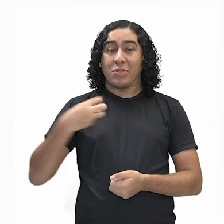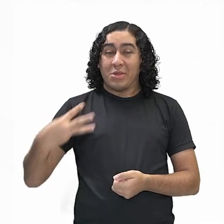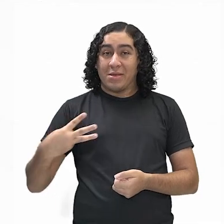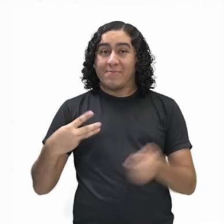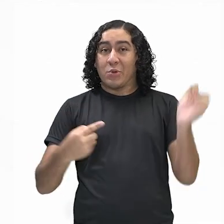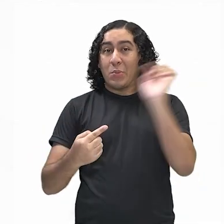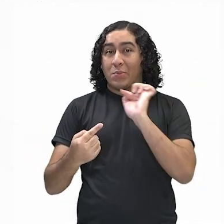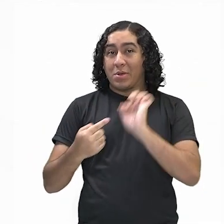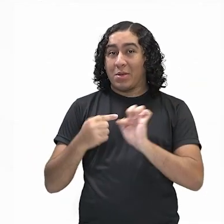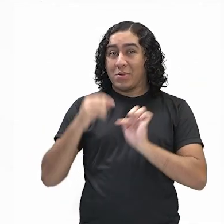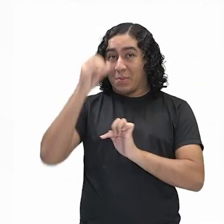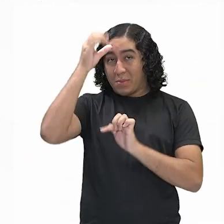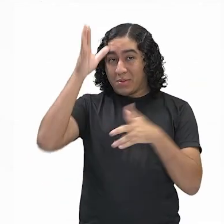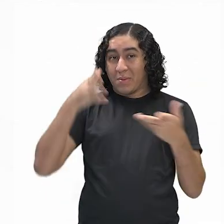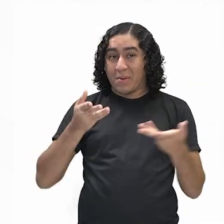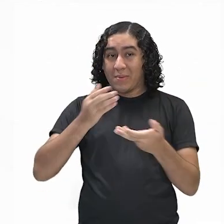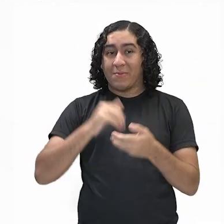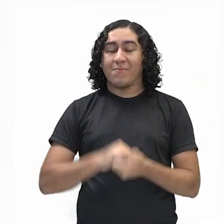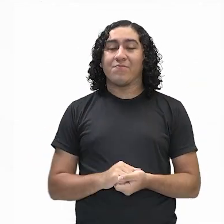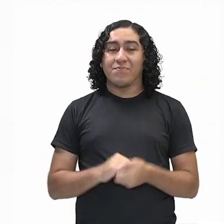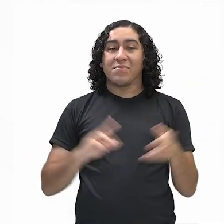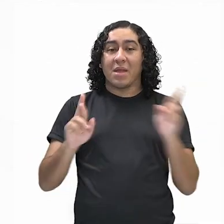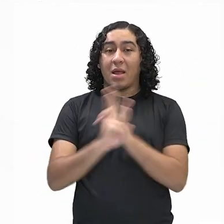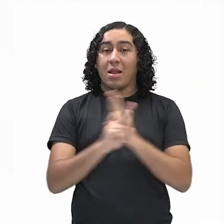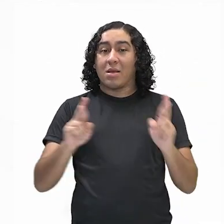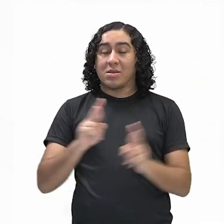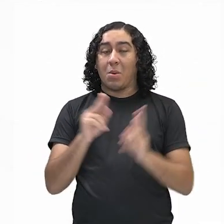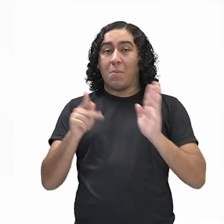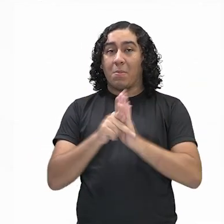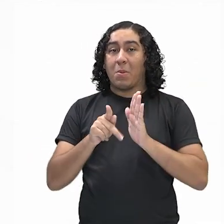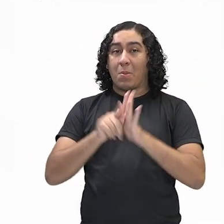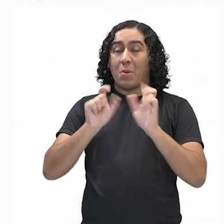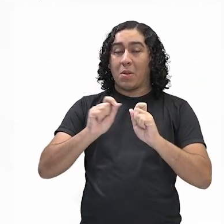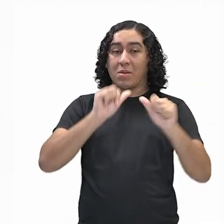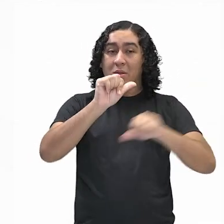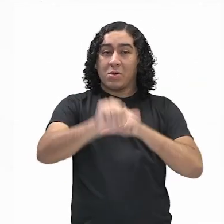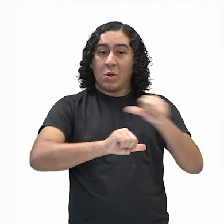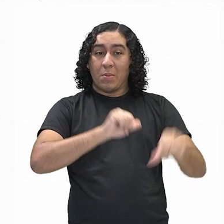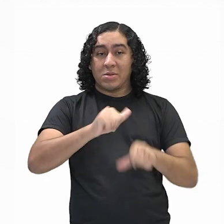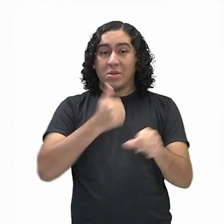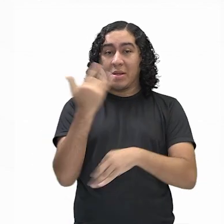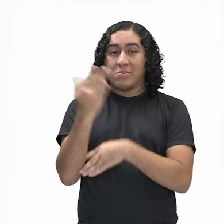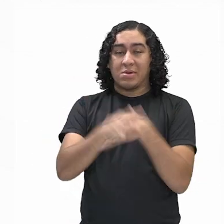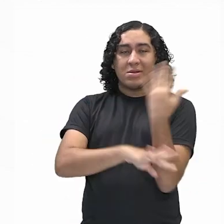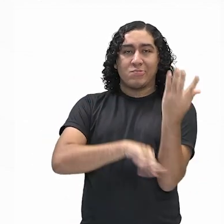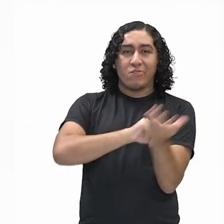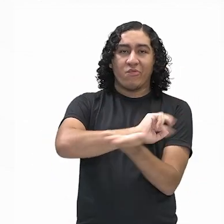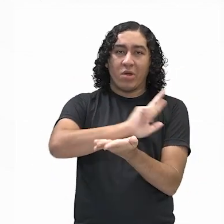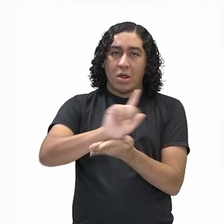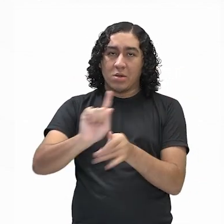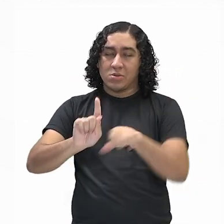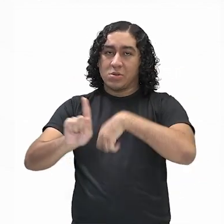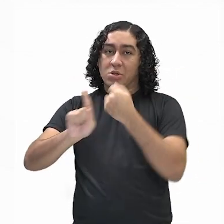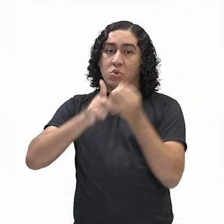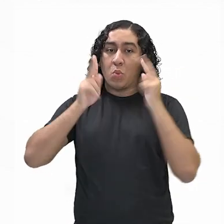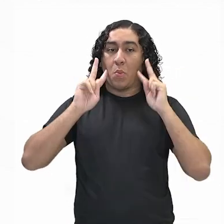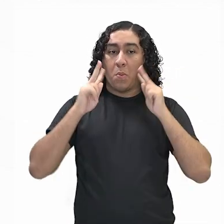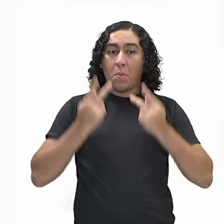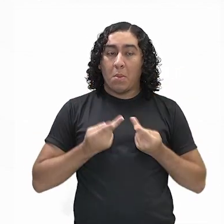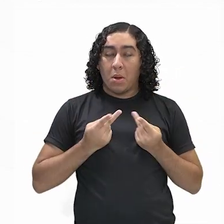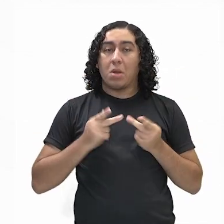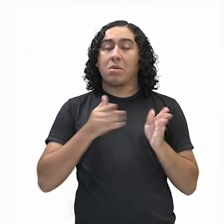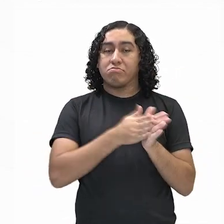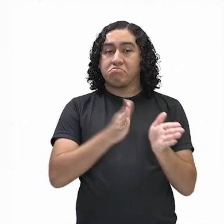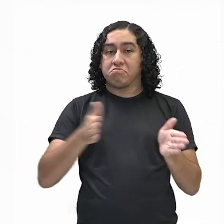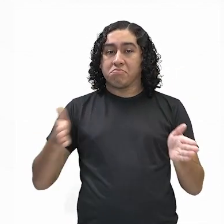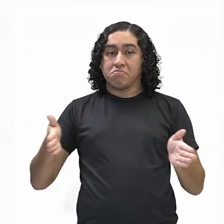tem como objeto de conhecimento relações de apropriação e transformação da natureza pelas diferentes sociedades humanas ao longo do